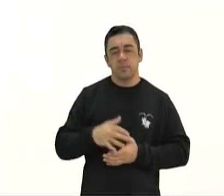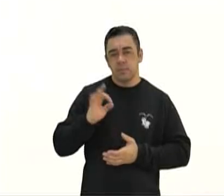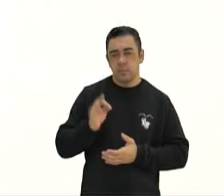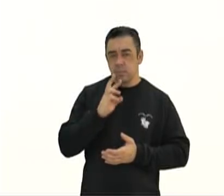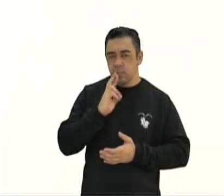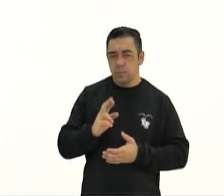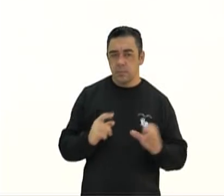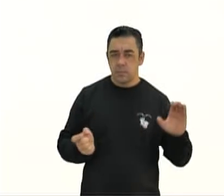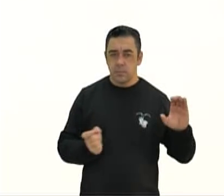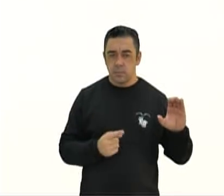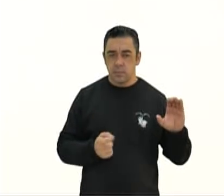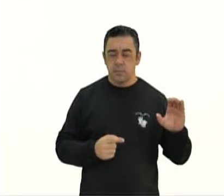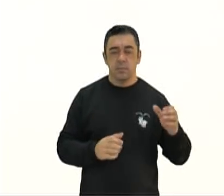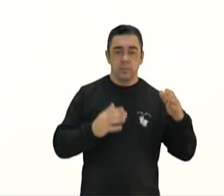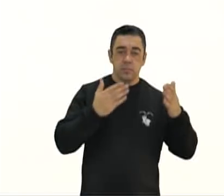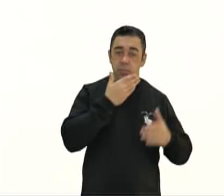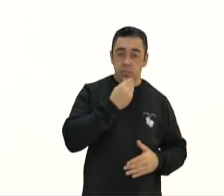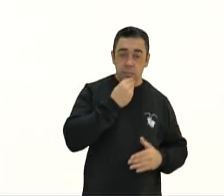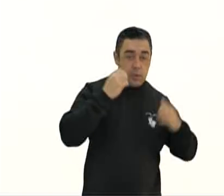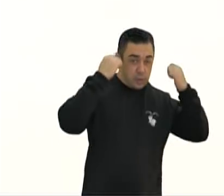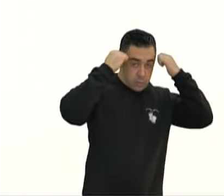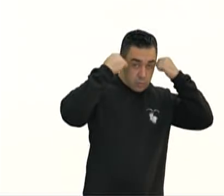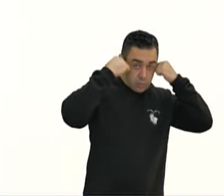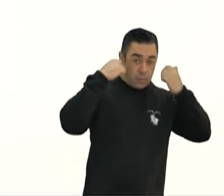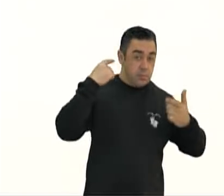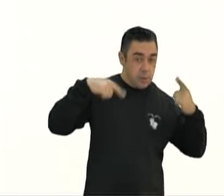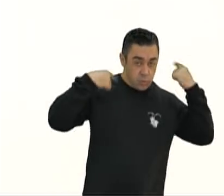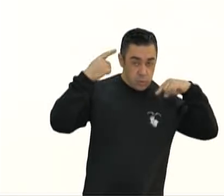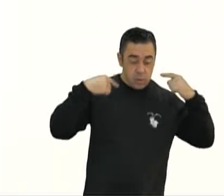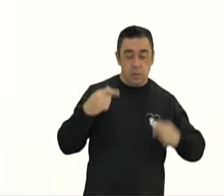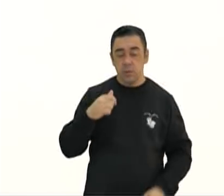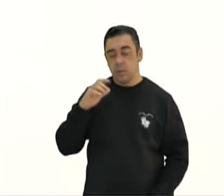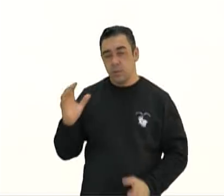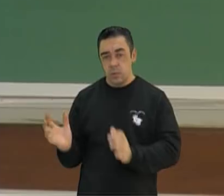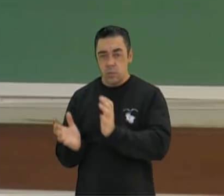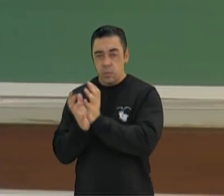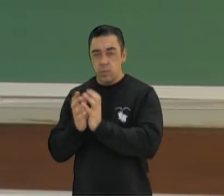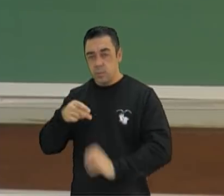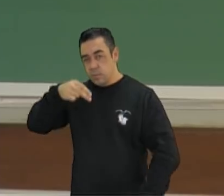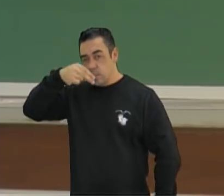Acertou quem respondeu letra C, Menino Maluquinho e Turma da Mônica.